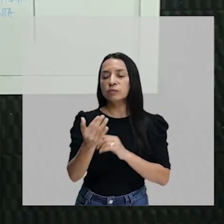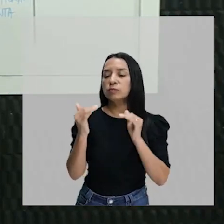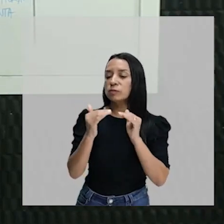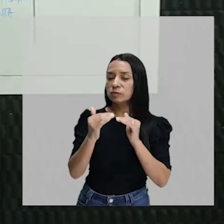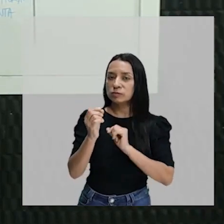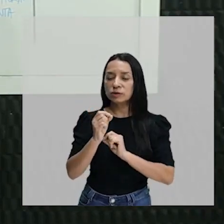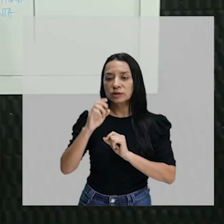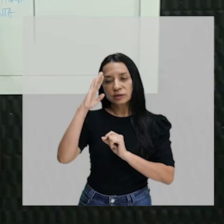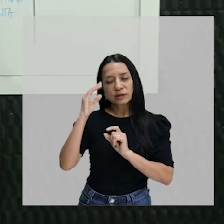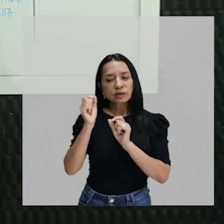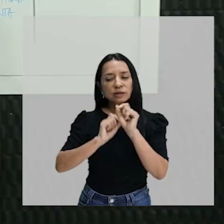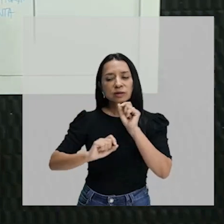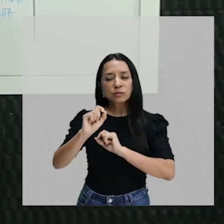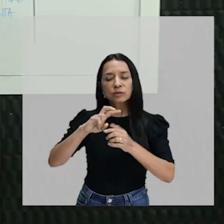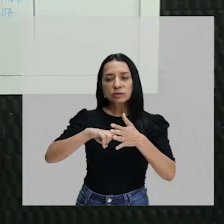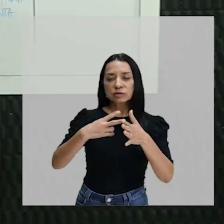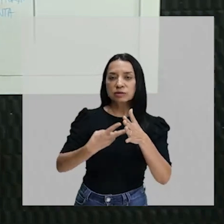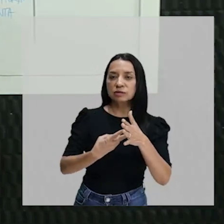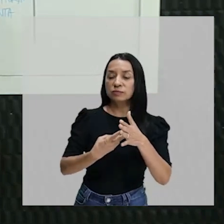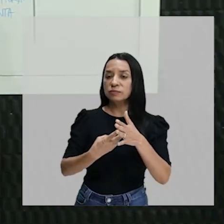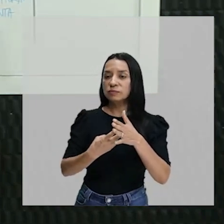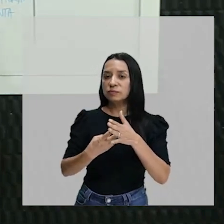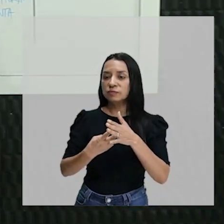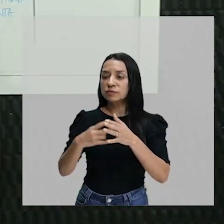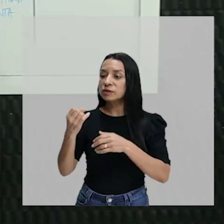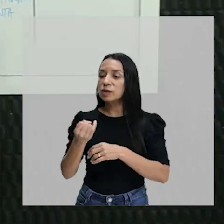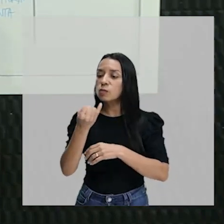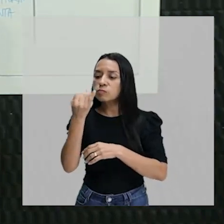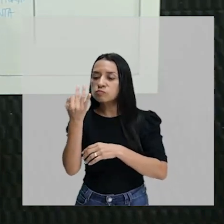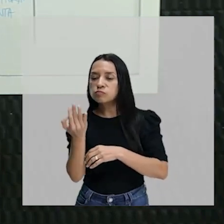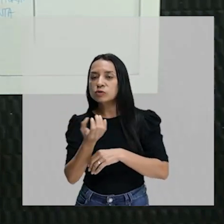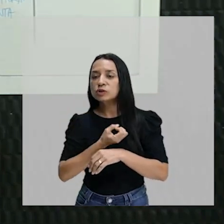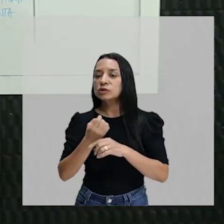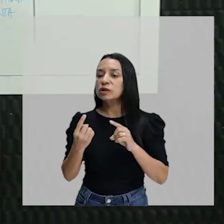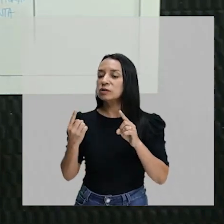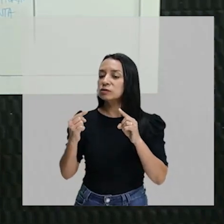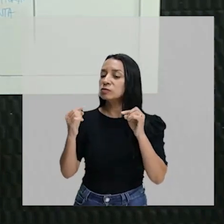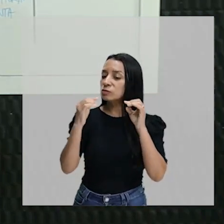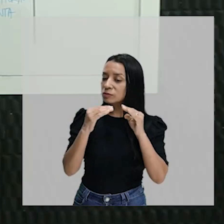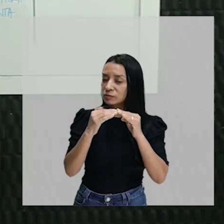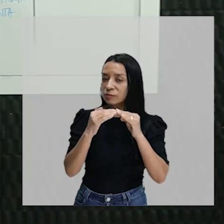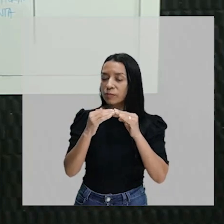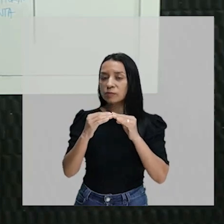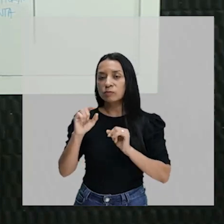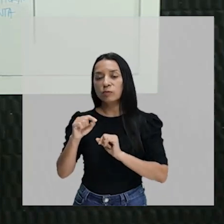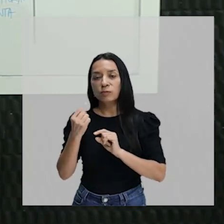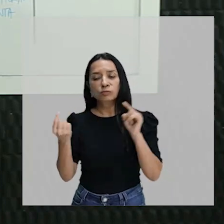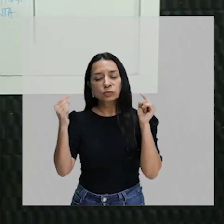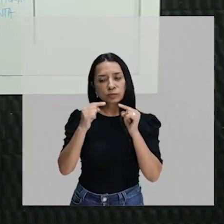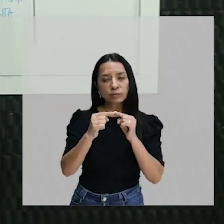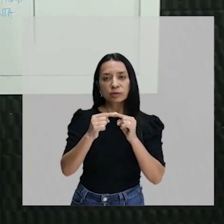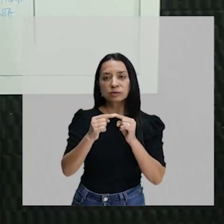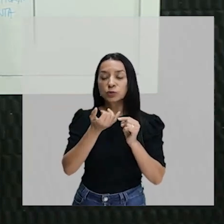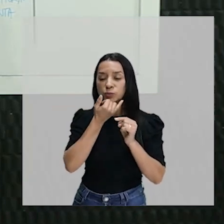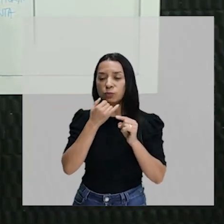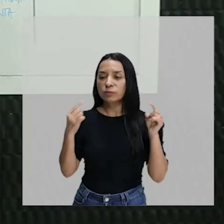entender o que uma grandeza diretamente proporcional O que que é uma grandeza inversamente proporcional